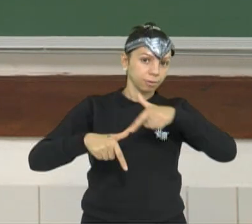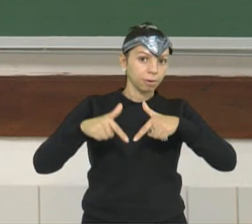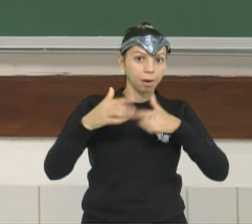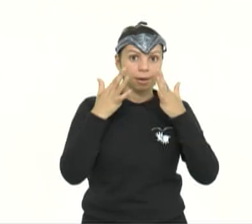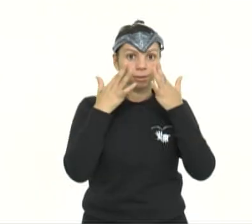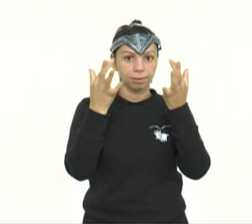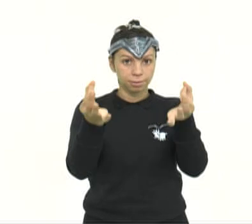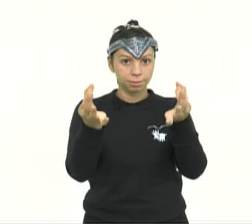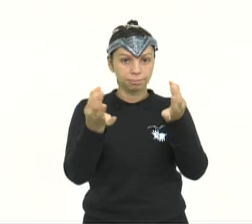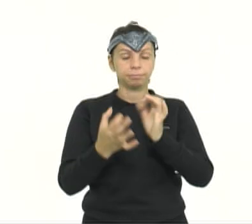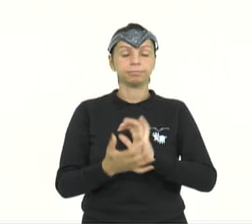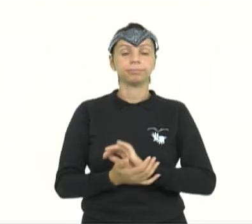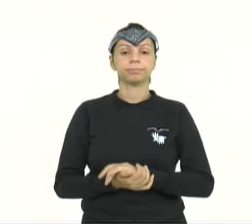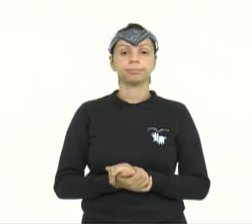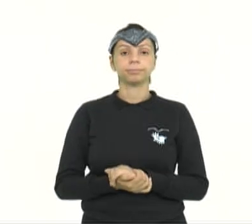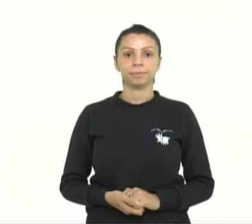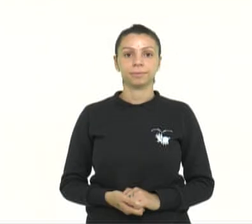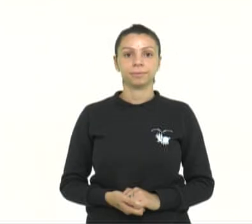atenção.